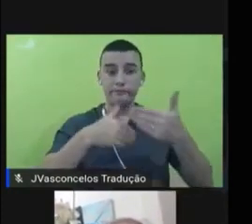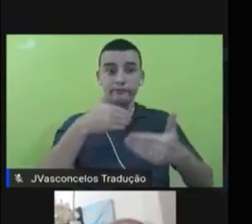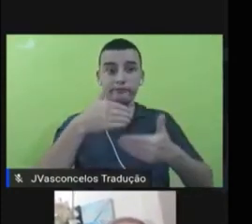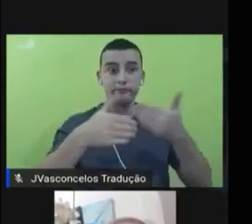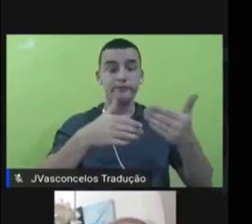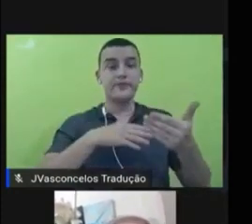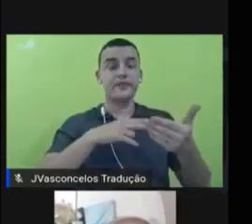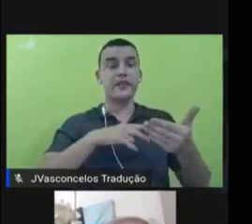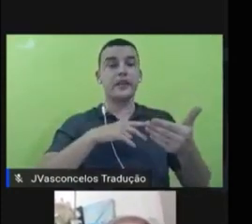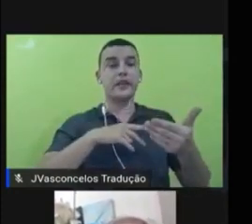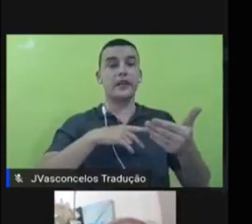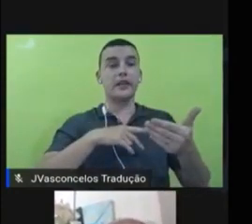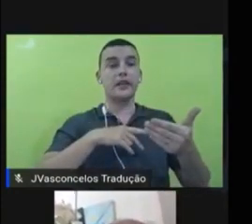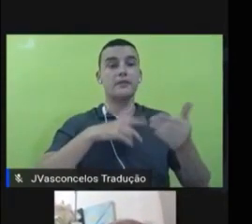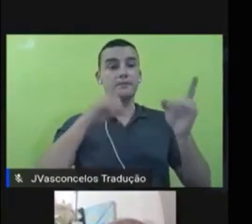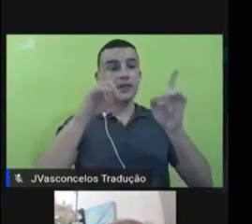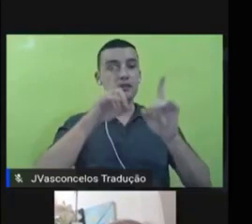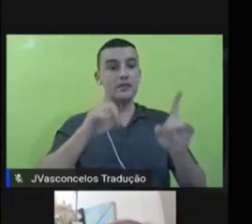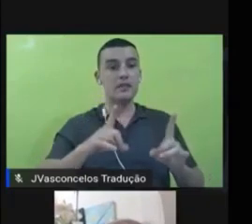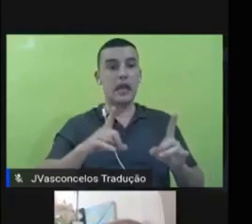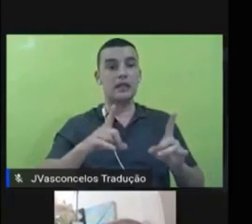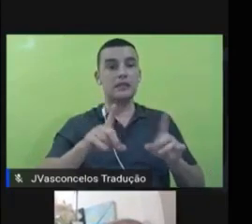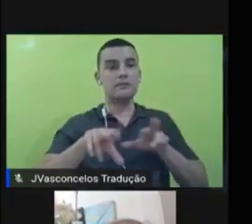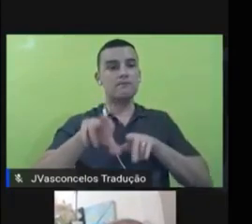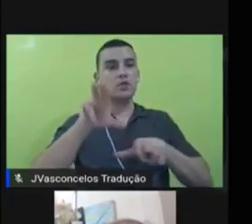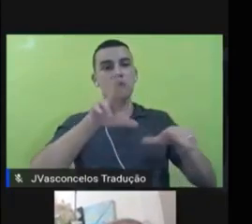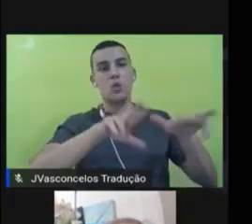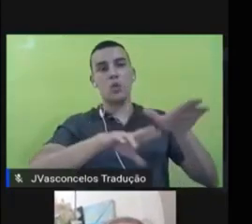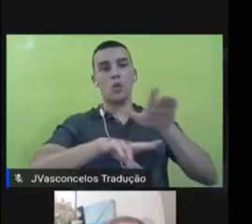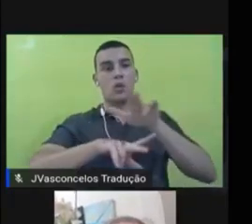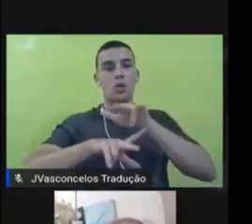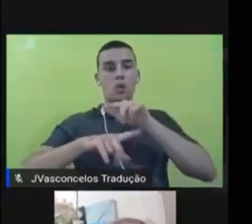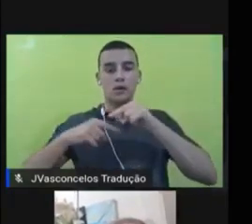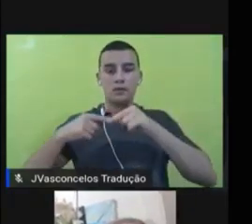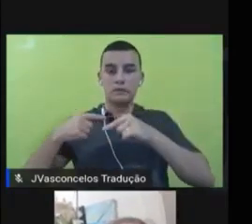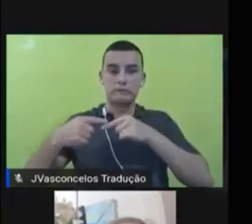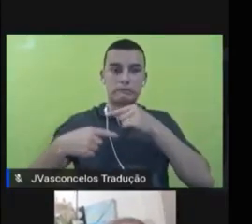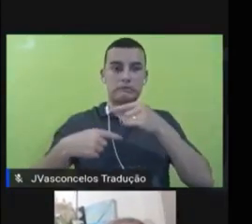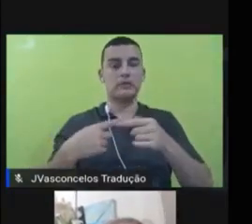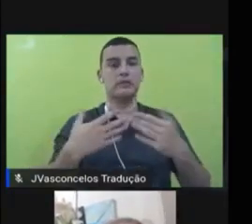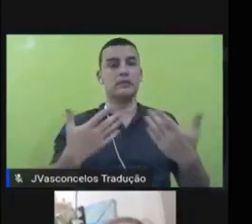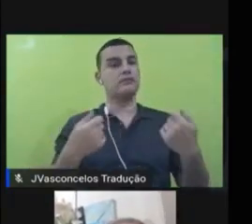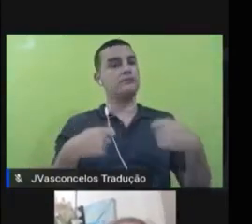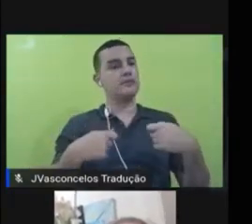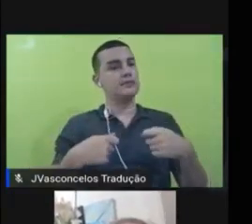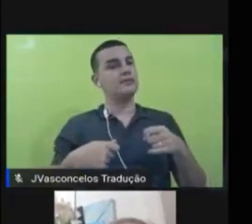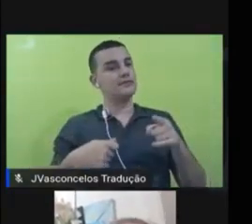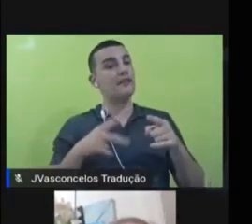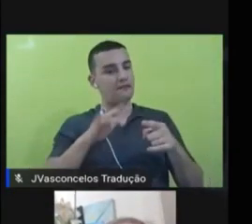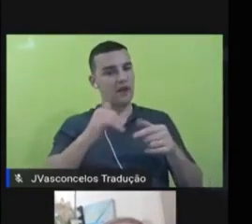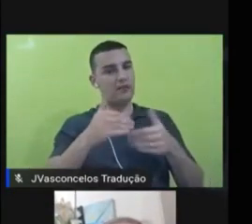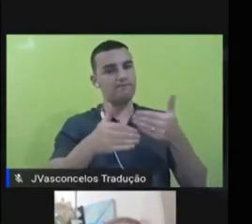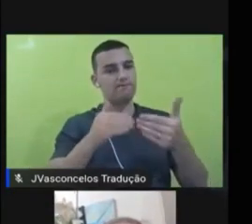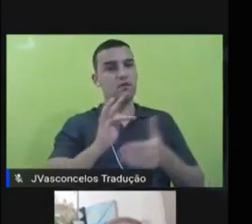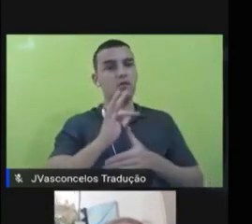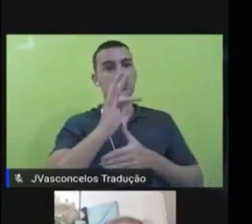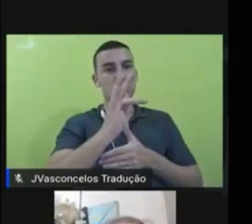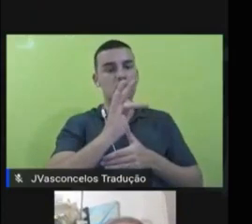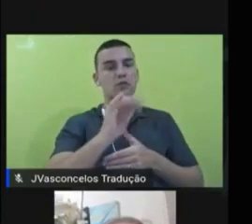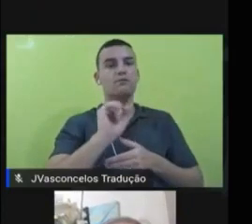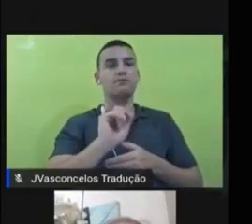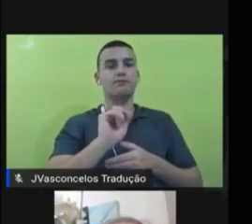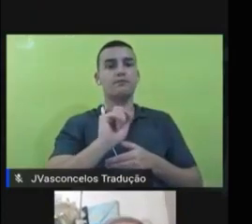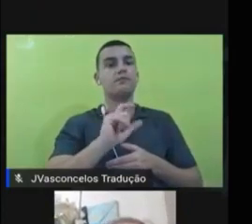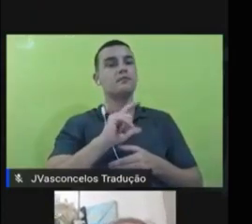múltiplos, crônicos. Então, são crianças que vão demandar um acompanhamento das modalidades